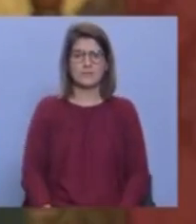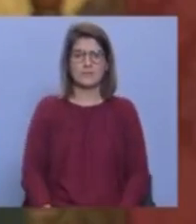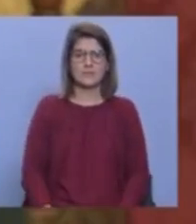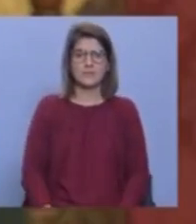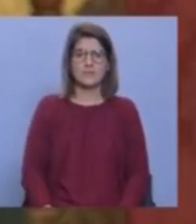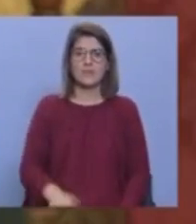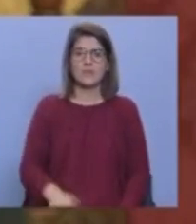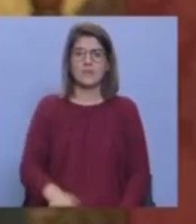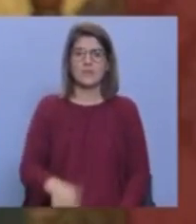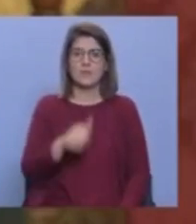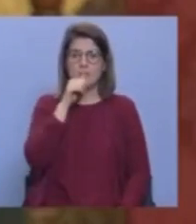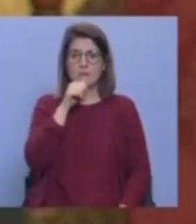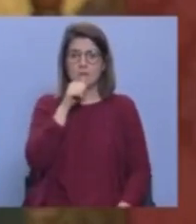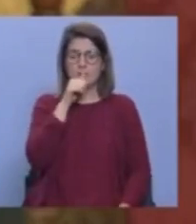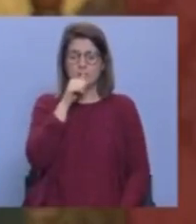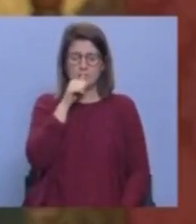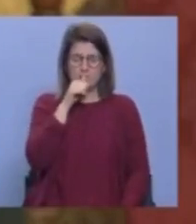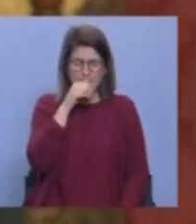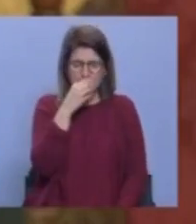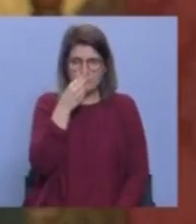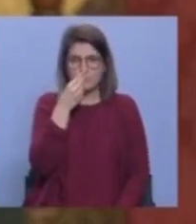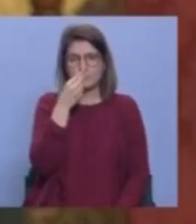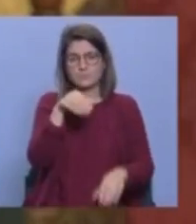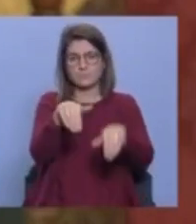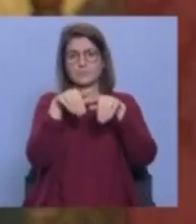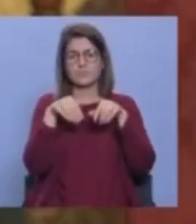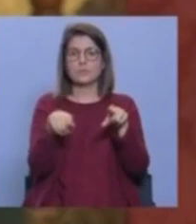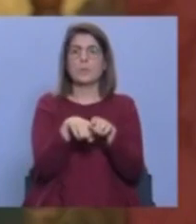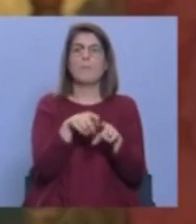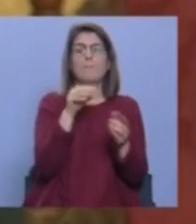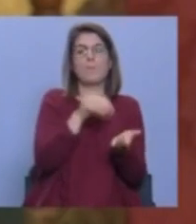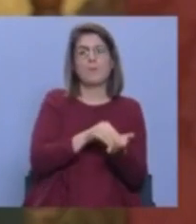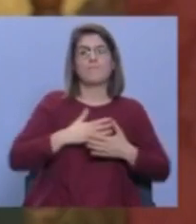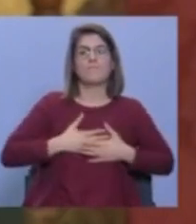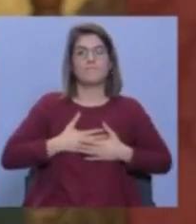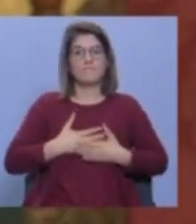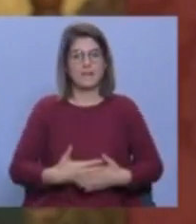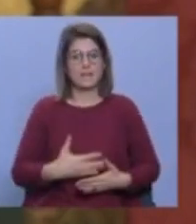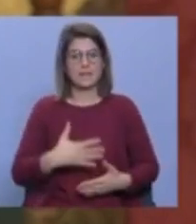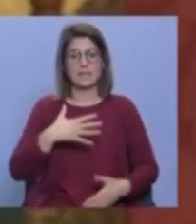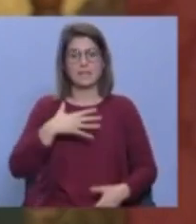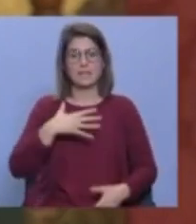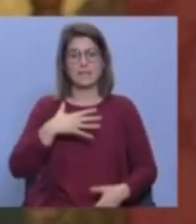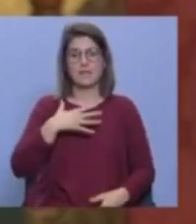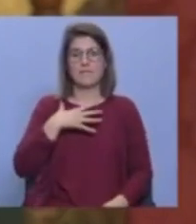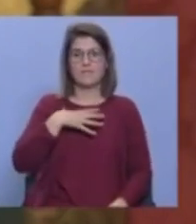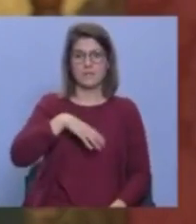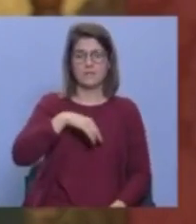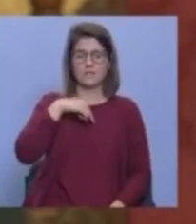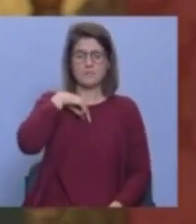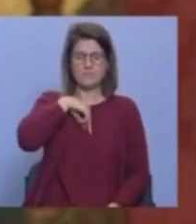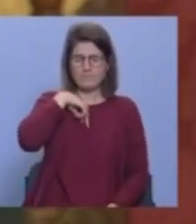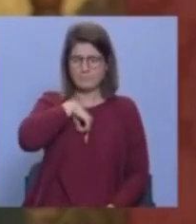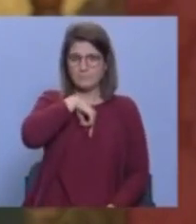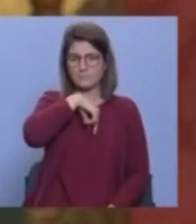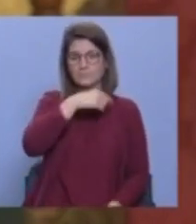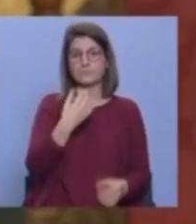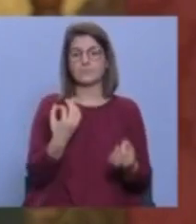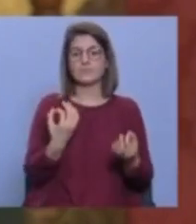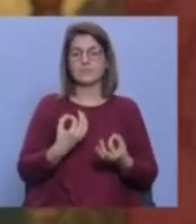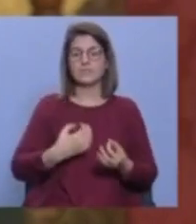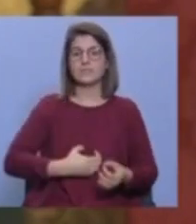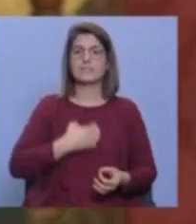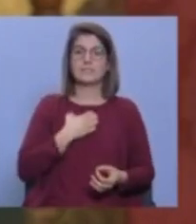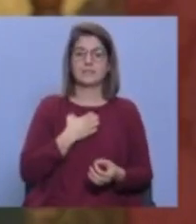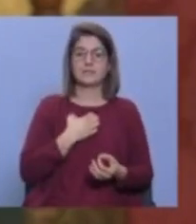O jejum é uma pobreza voluntária. Eu quero ser pobre e quero sentir na minha carne o